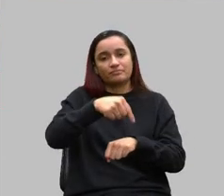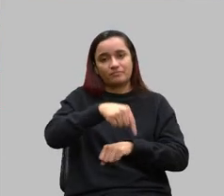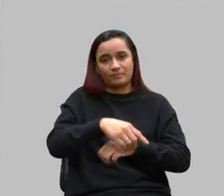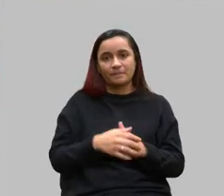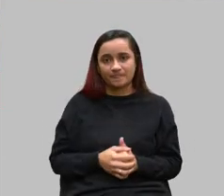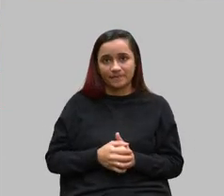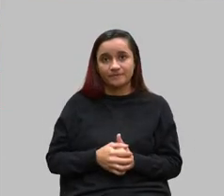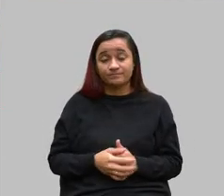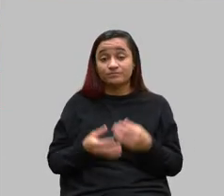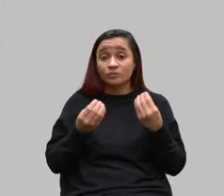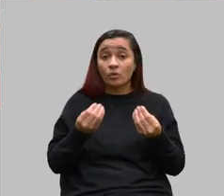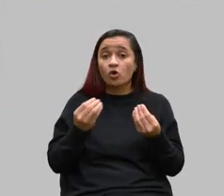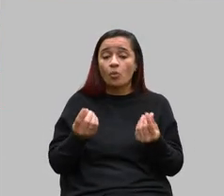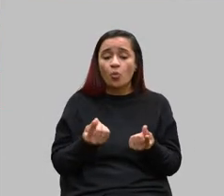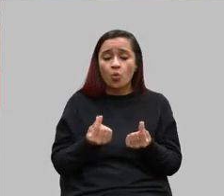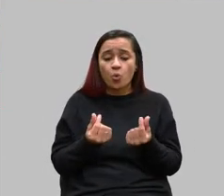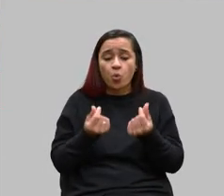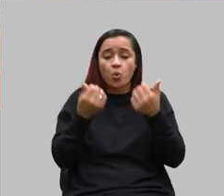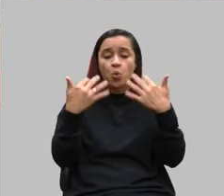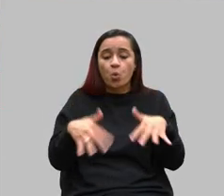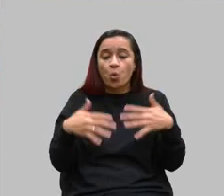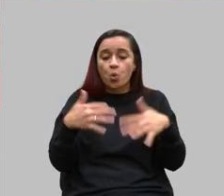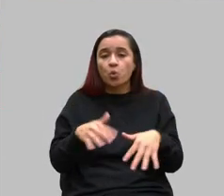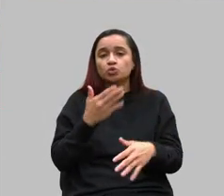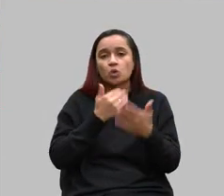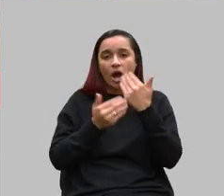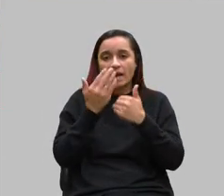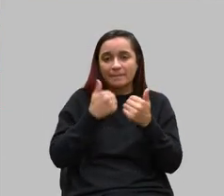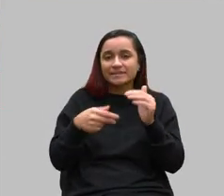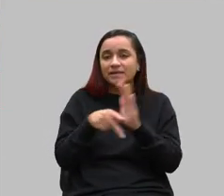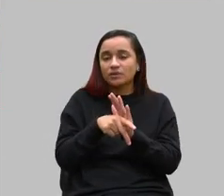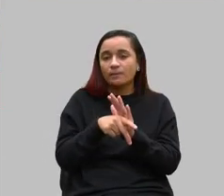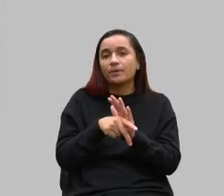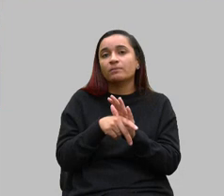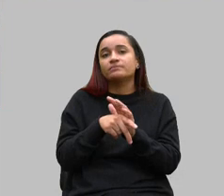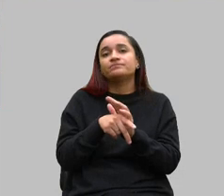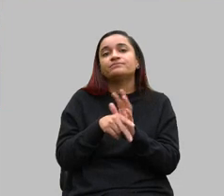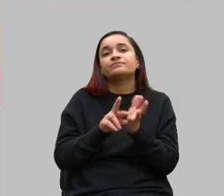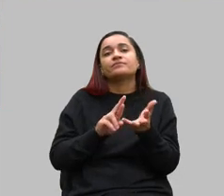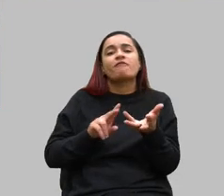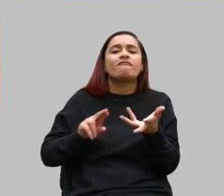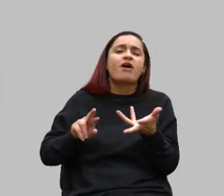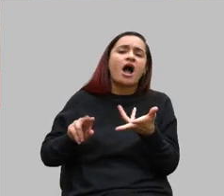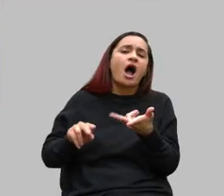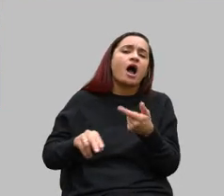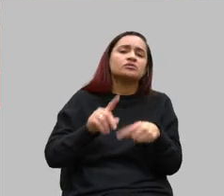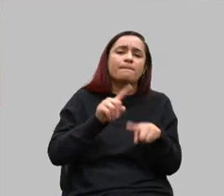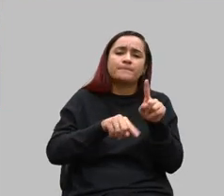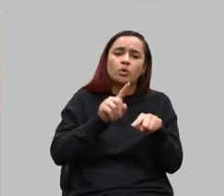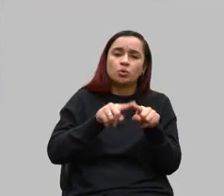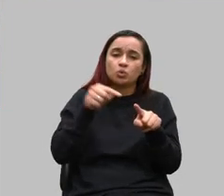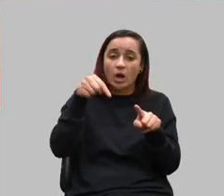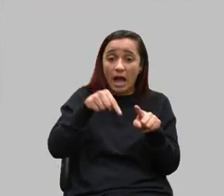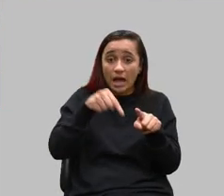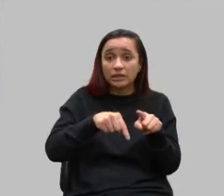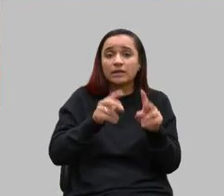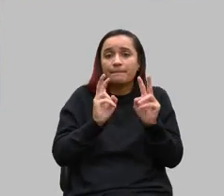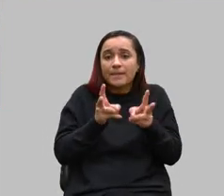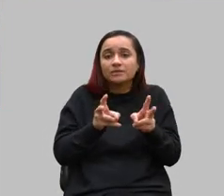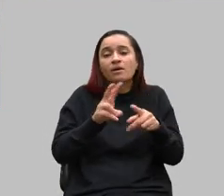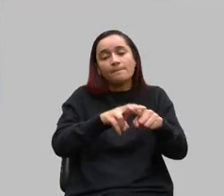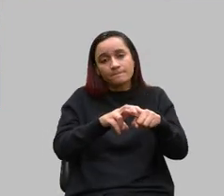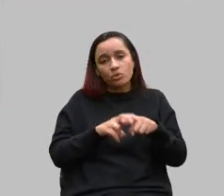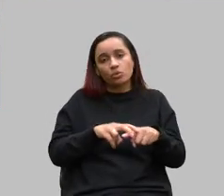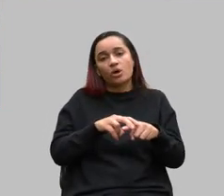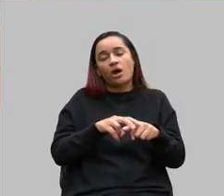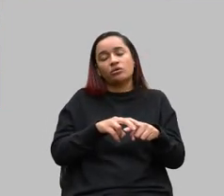o custo da alimentação e de de vários produtos aqui dentro por conta da ineficiência logística